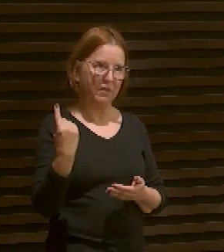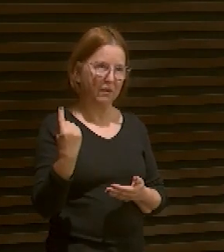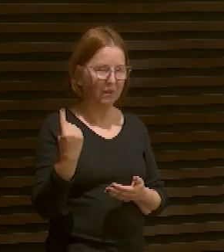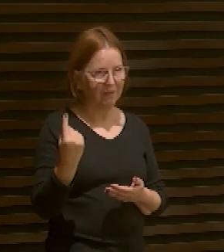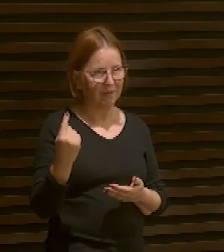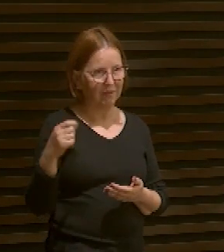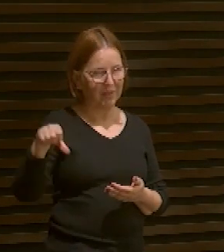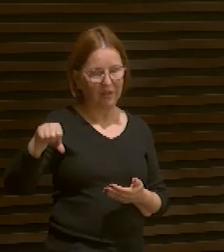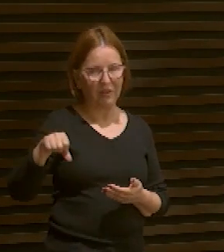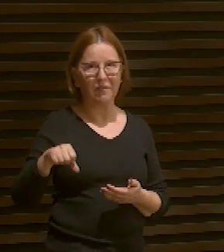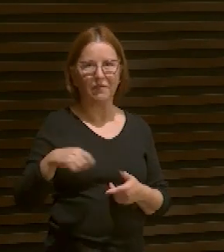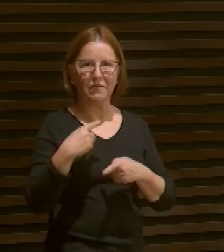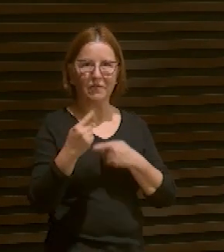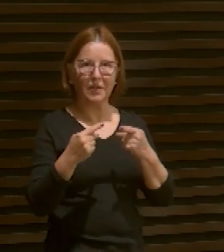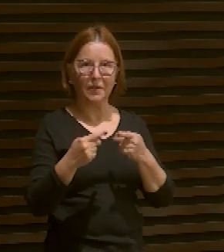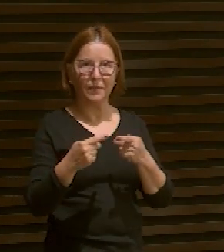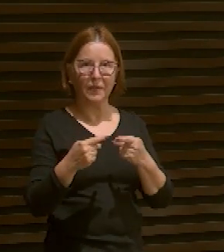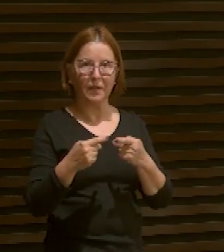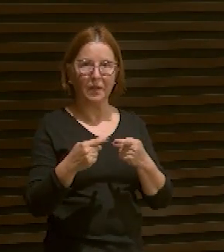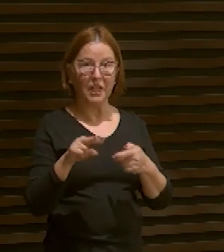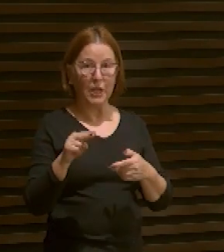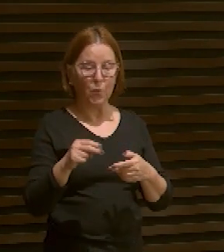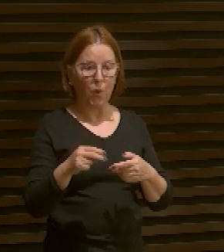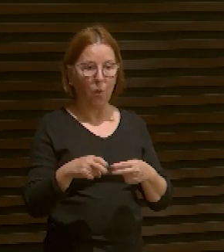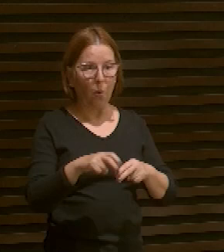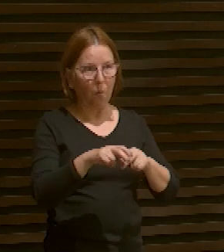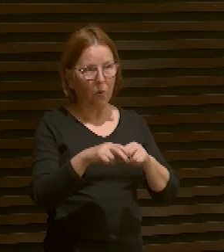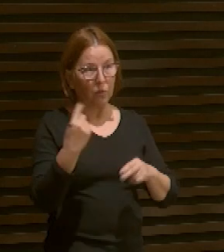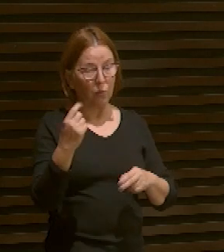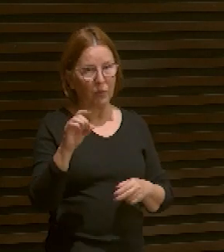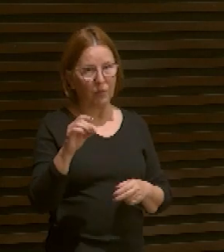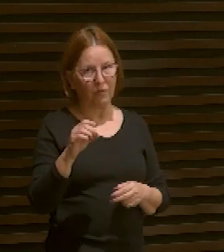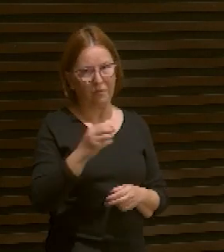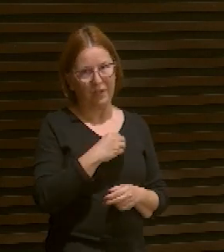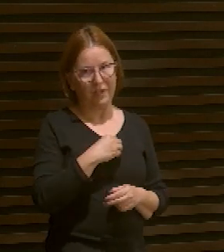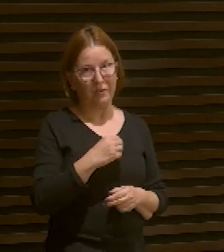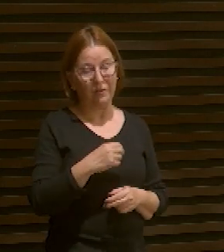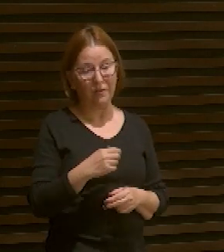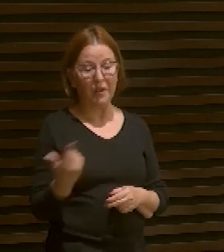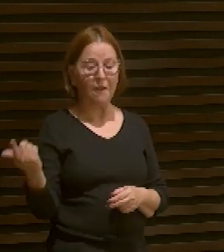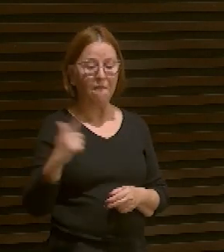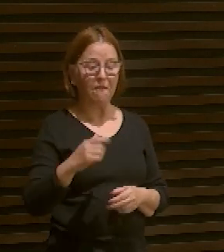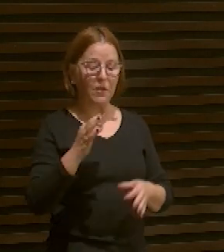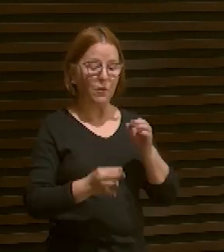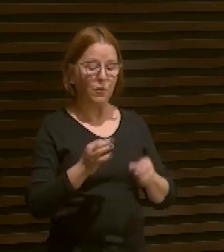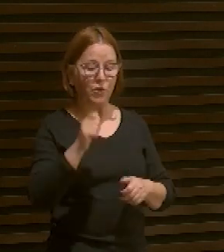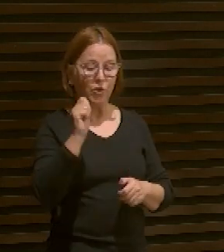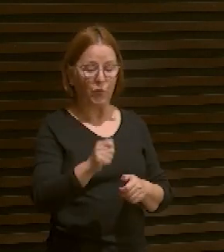assim como por uma só ofensa veio o juízo sobre todos os homens para a